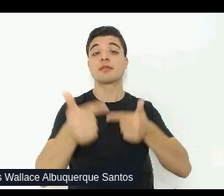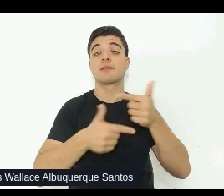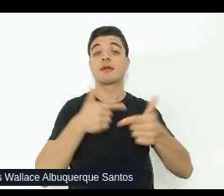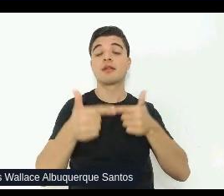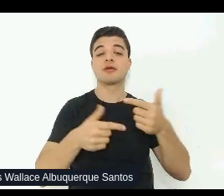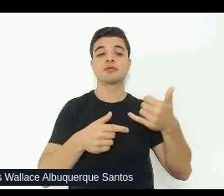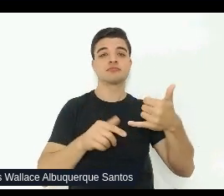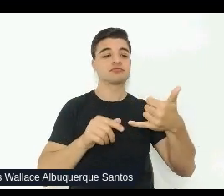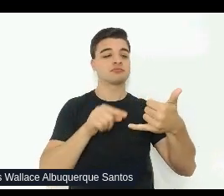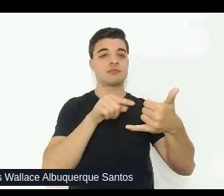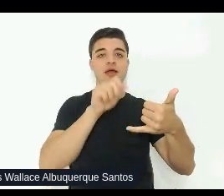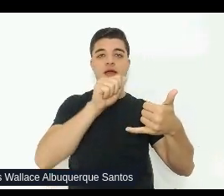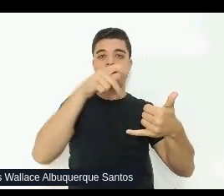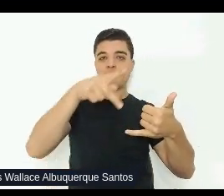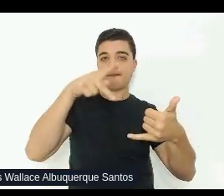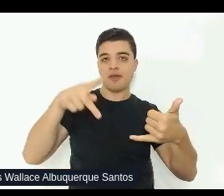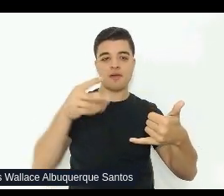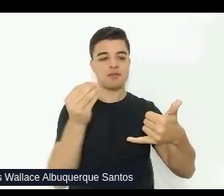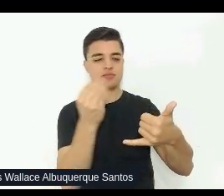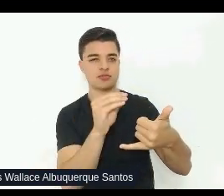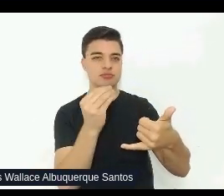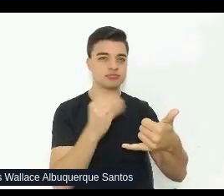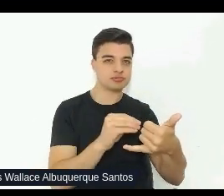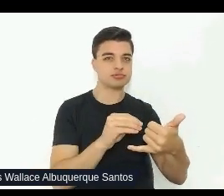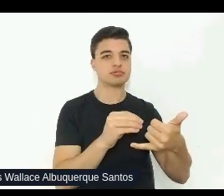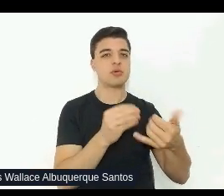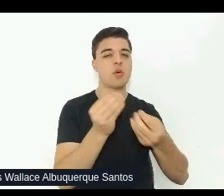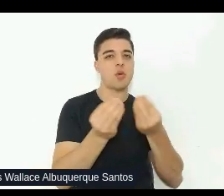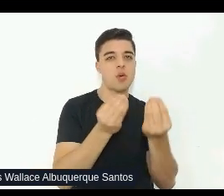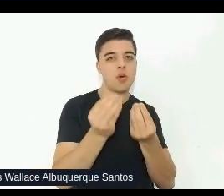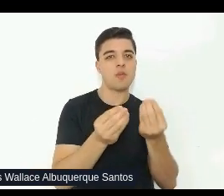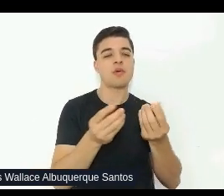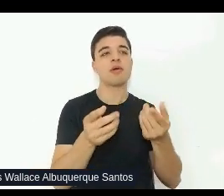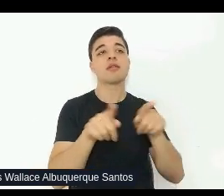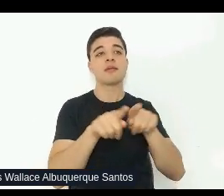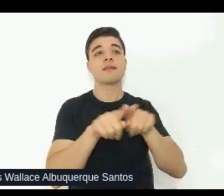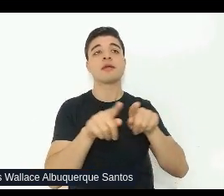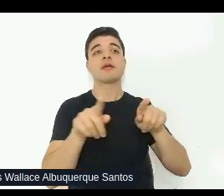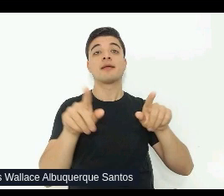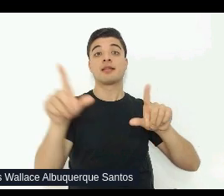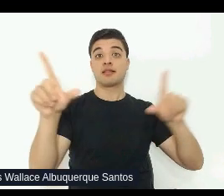web, trabalhei também com TV, aplicativo de TV, logo no início ali das Smart TV.